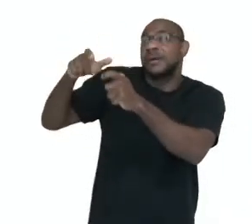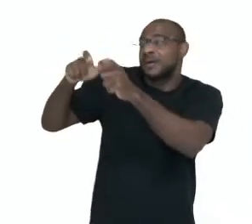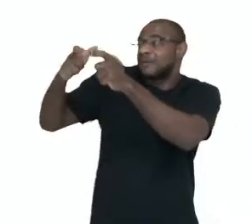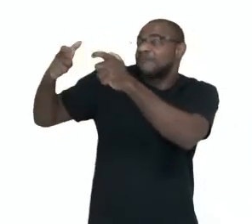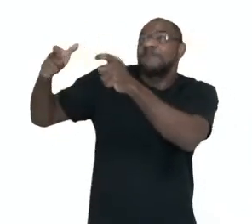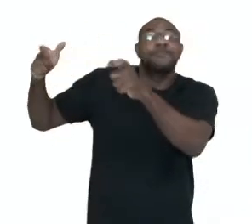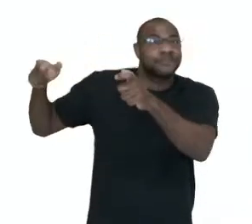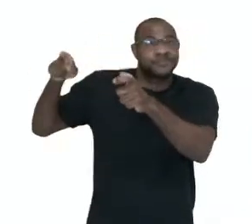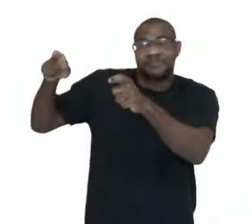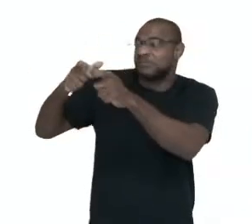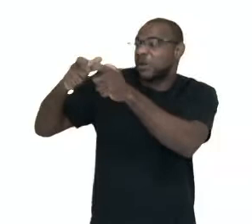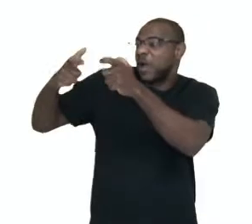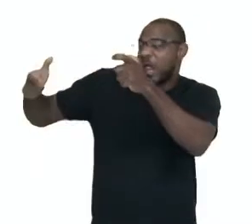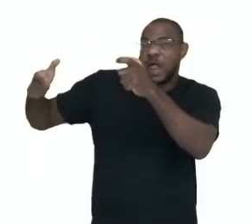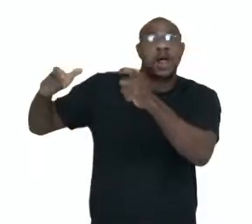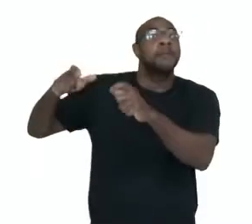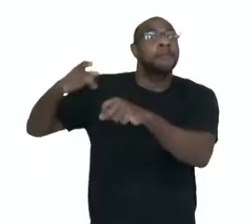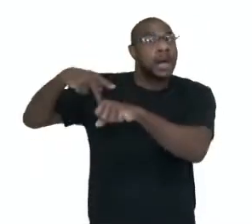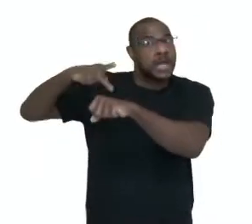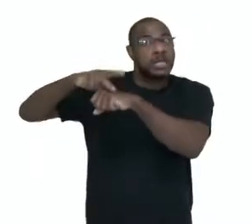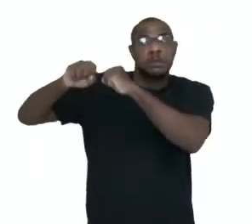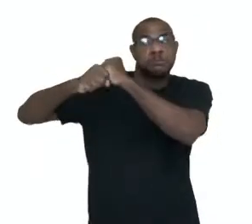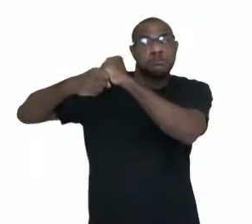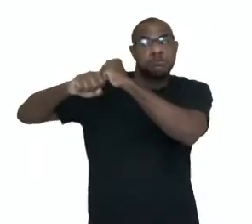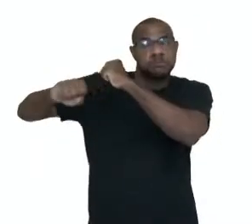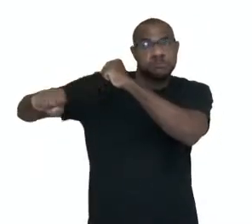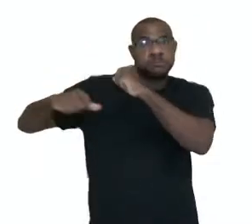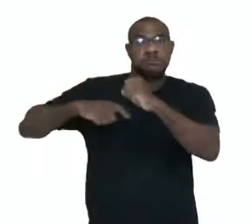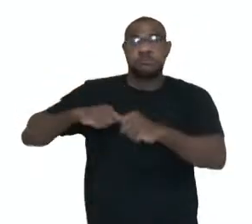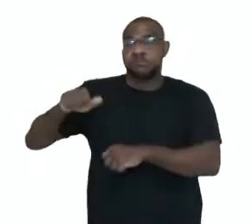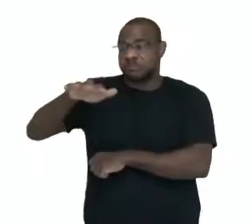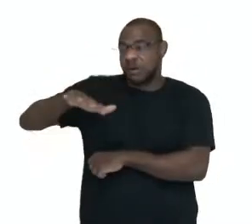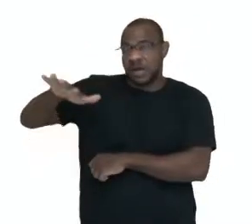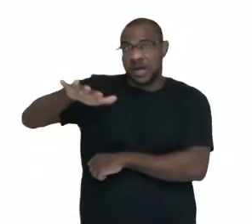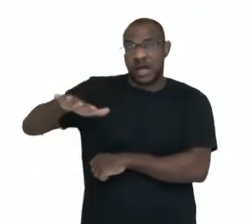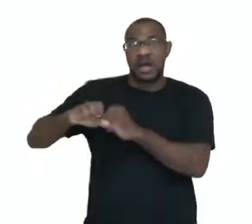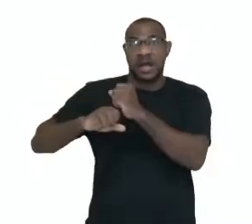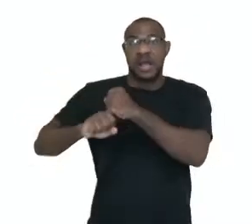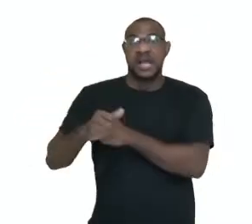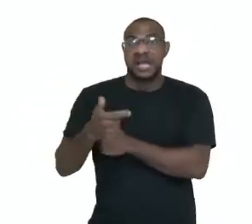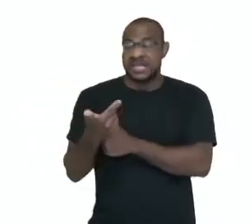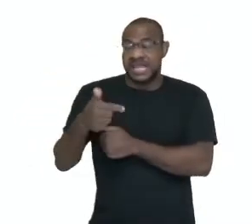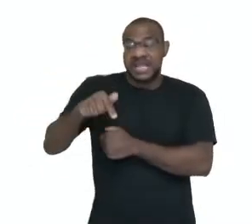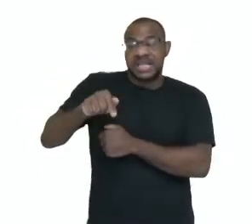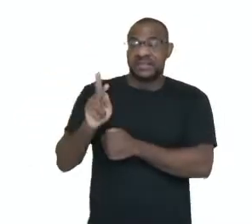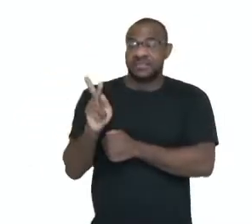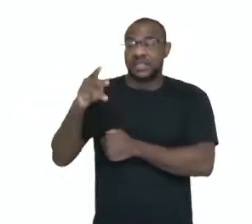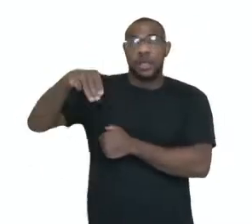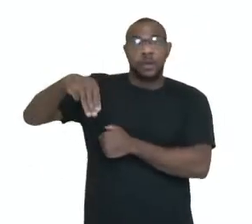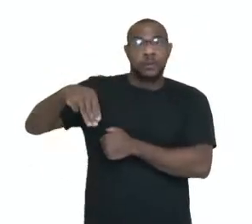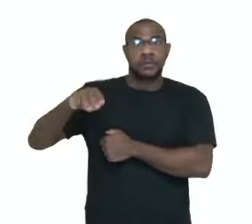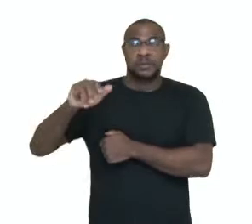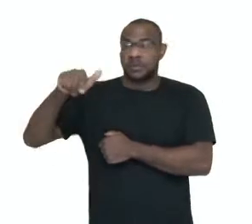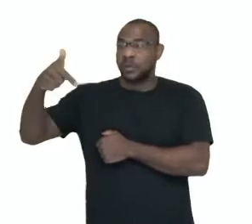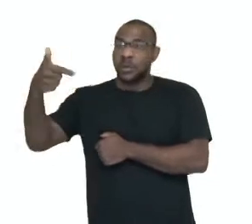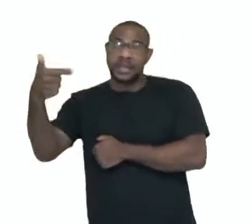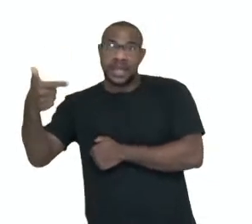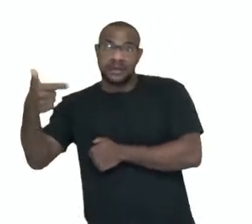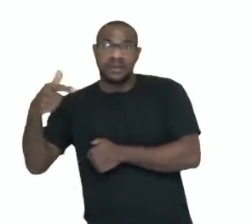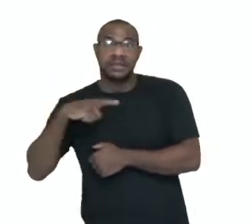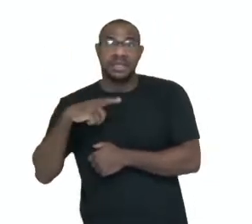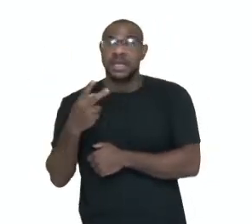em extensão territorial do planeta. Ele abrange uma área de mais de 17 milhões de quilômetros quadrados. Divide-se em